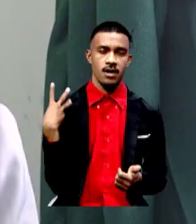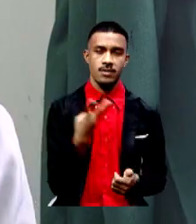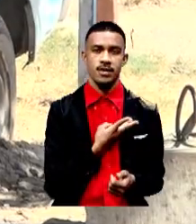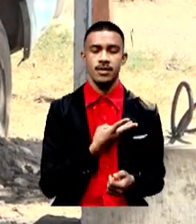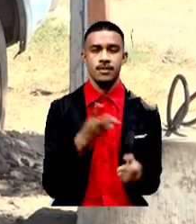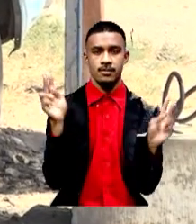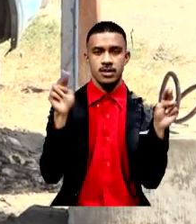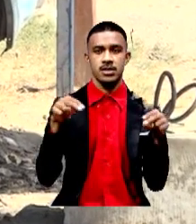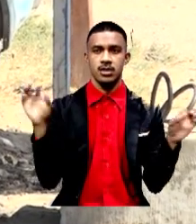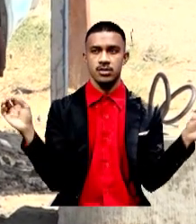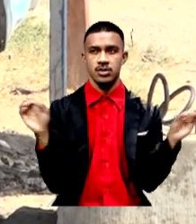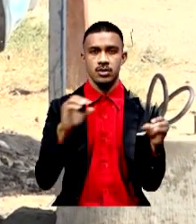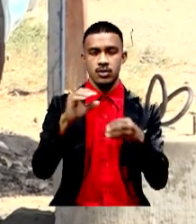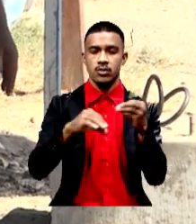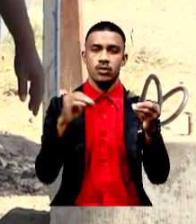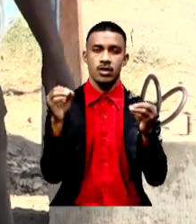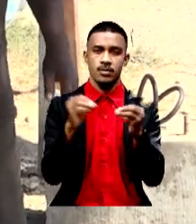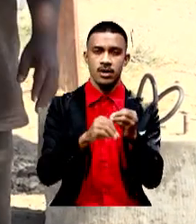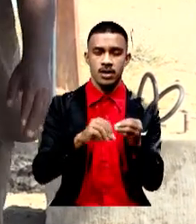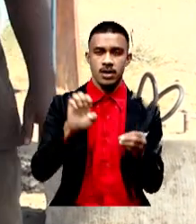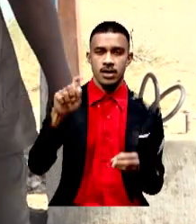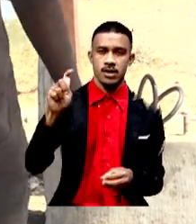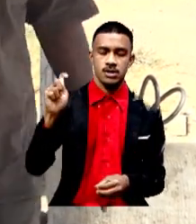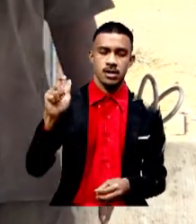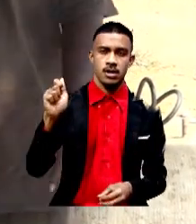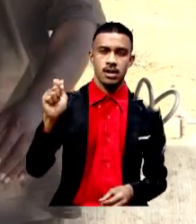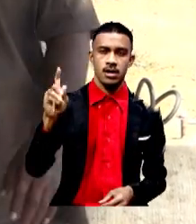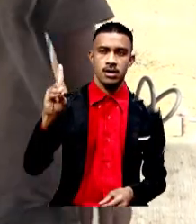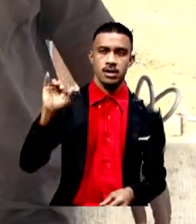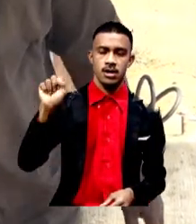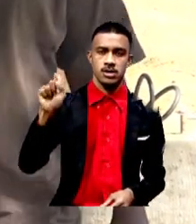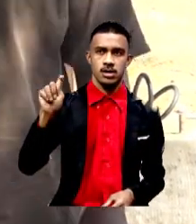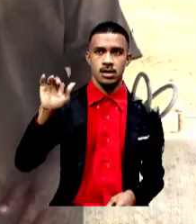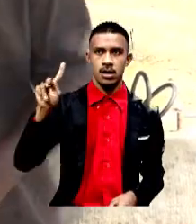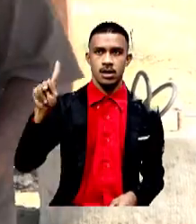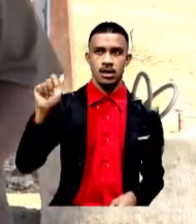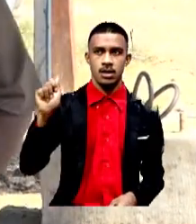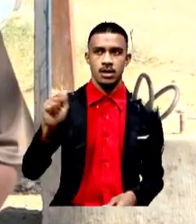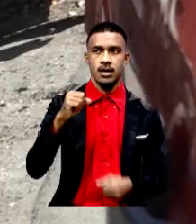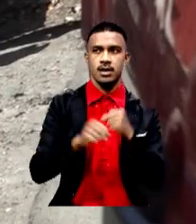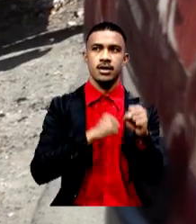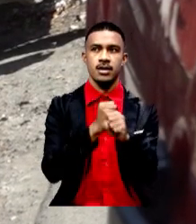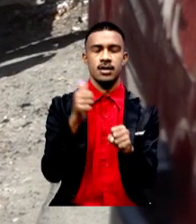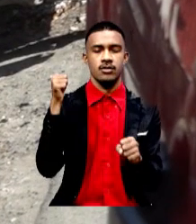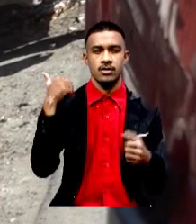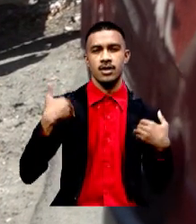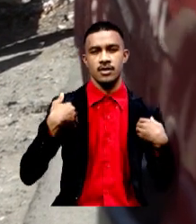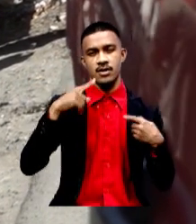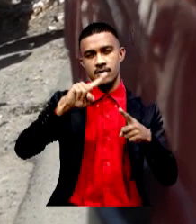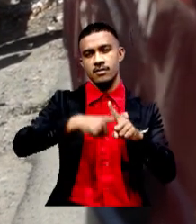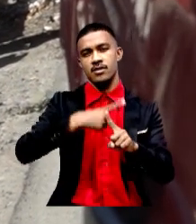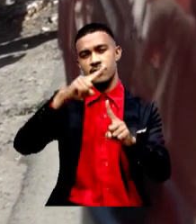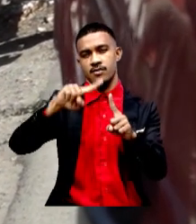lai. Kono be statistika ne be maka por exemplo tinan kotuk nian, tinan kotuk kada